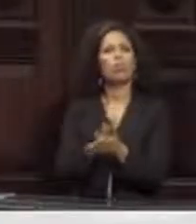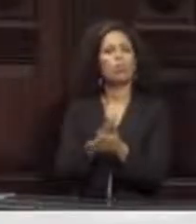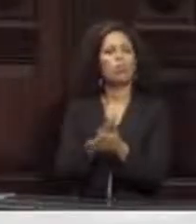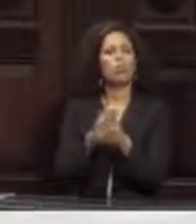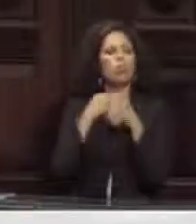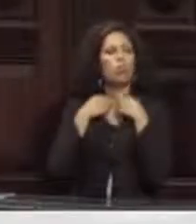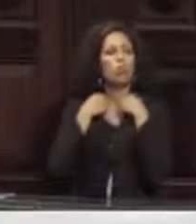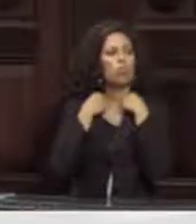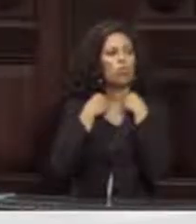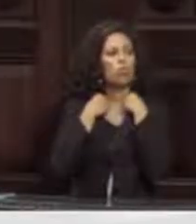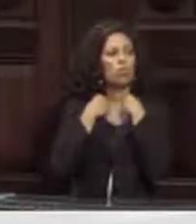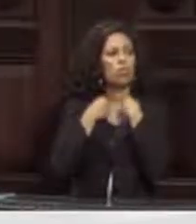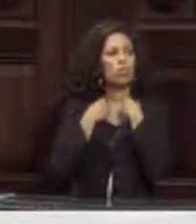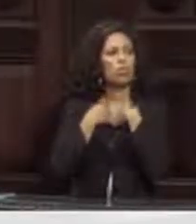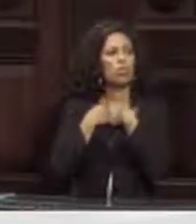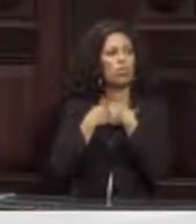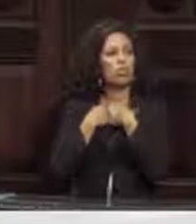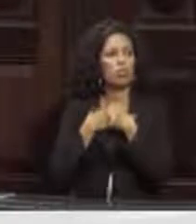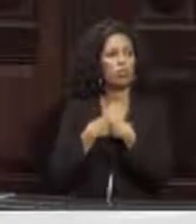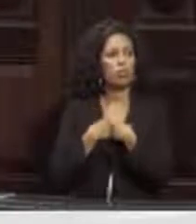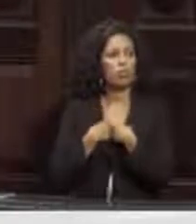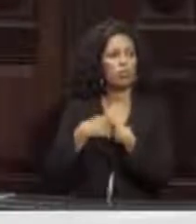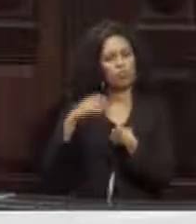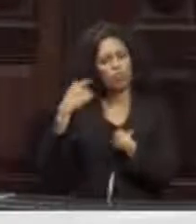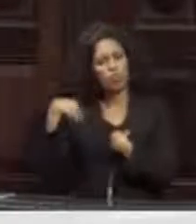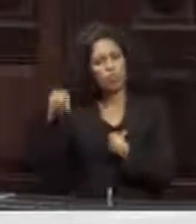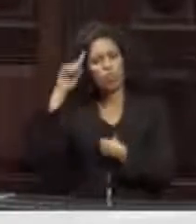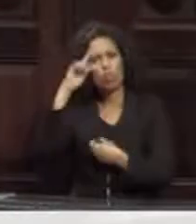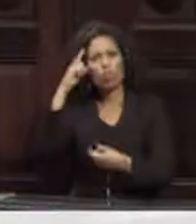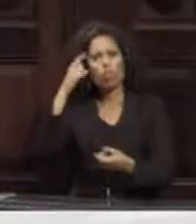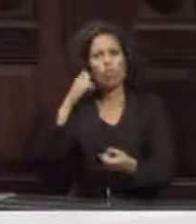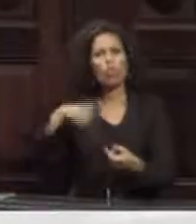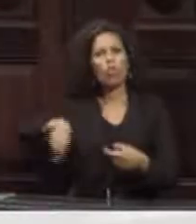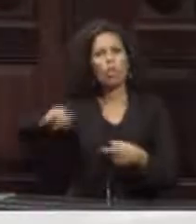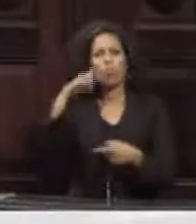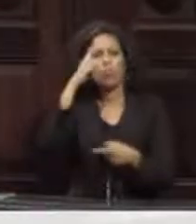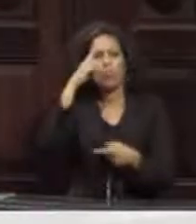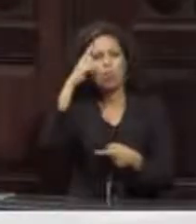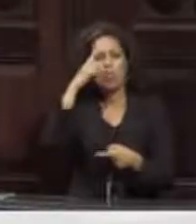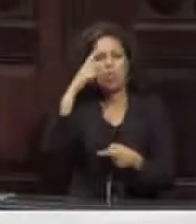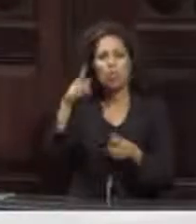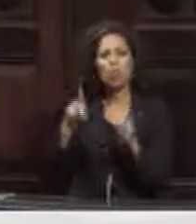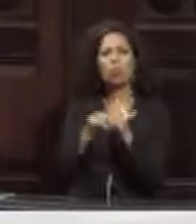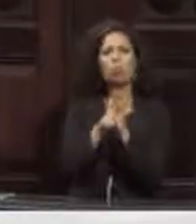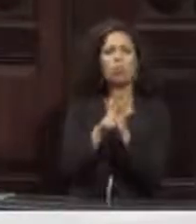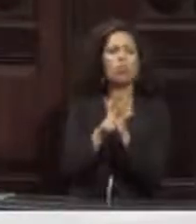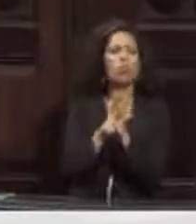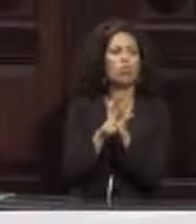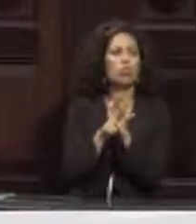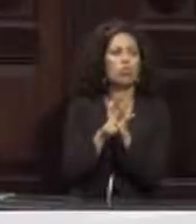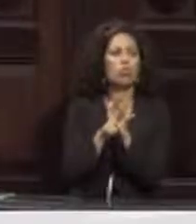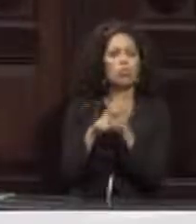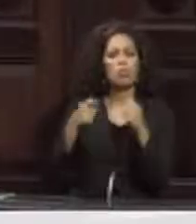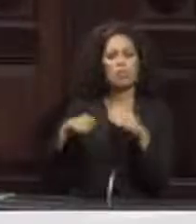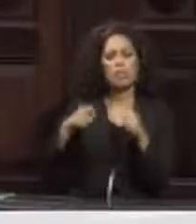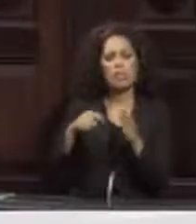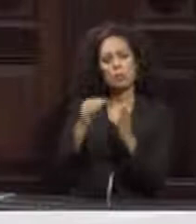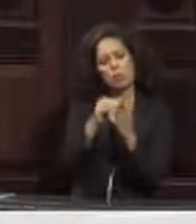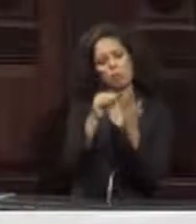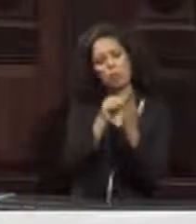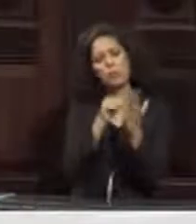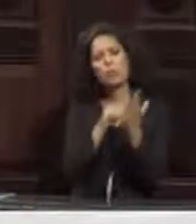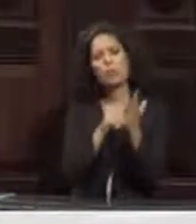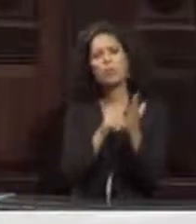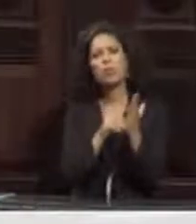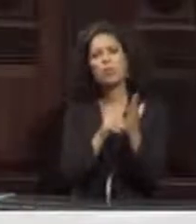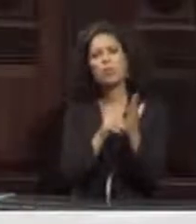projeto, temos que fazer, ainda que de uma forma muito tímida, uma análise da receita. E os dados